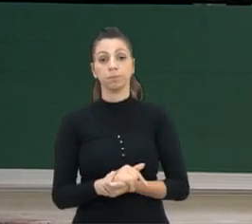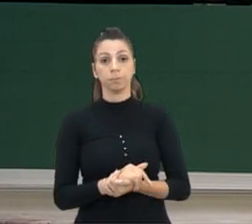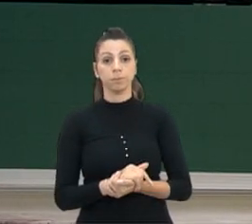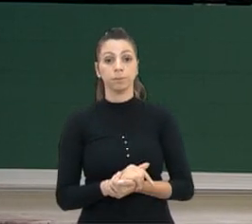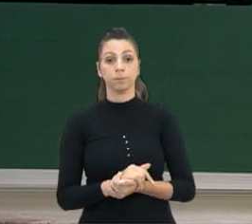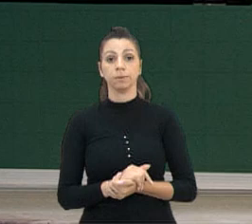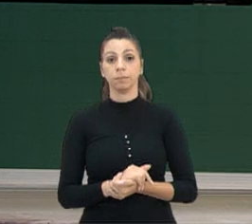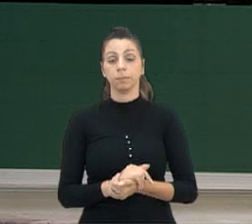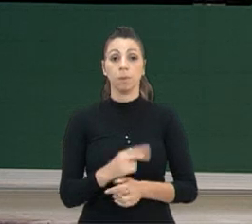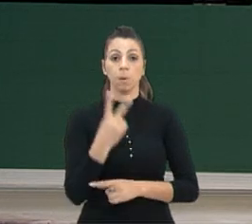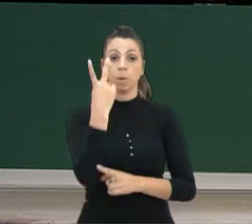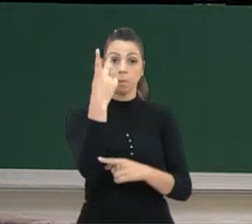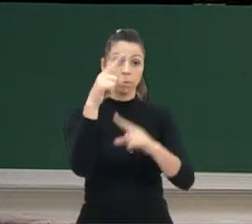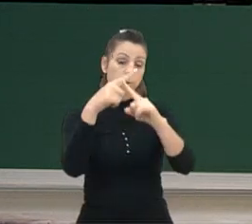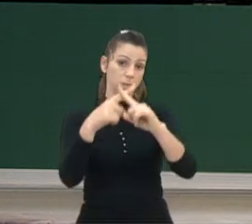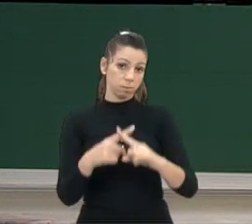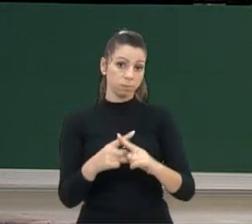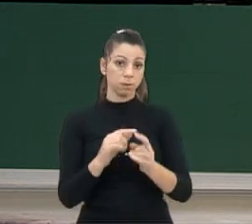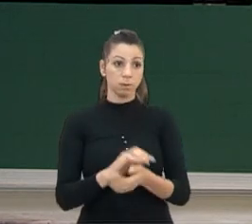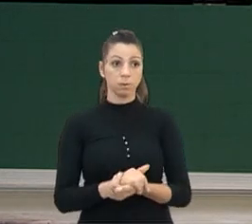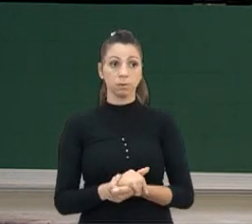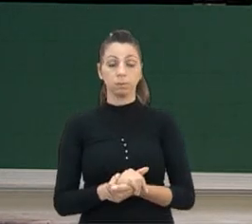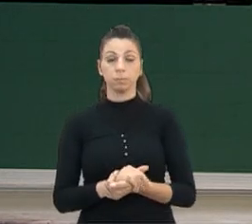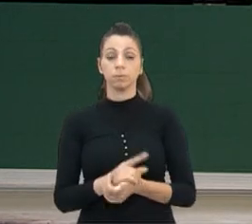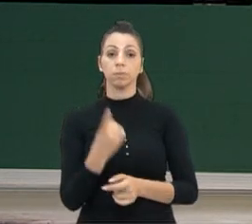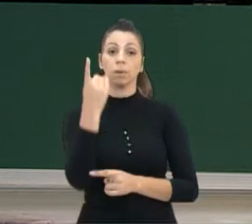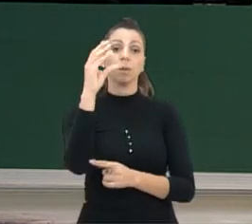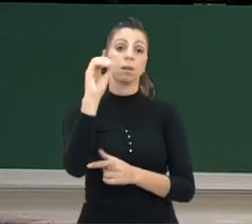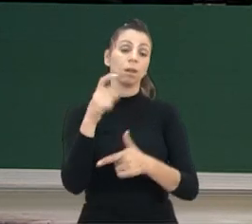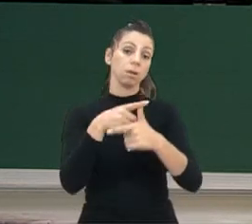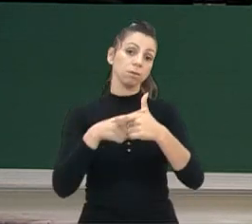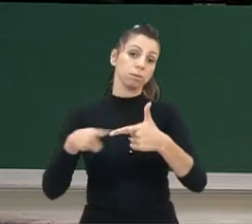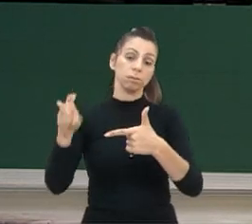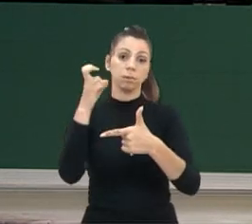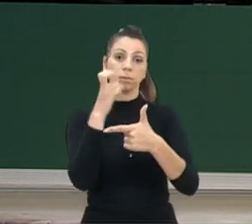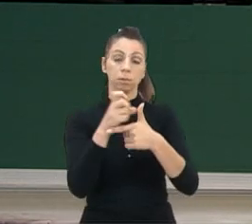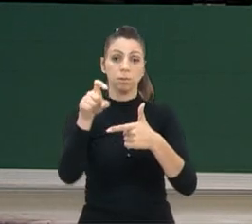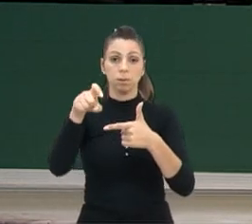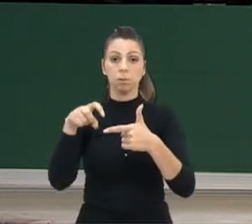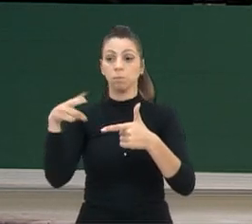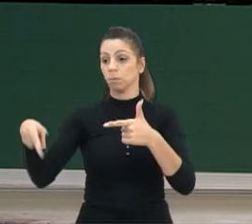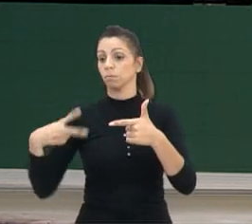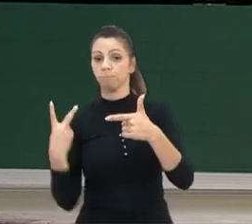Ele cabe duas vezes. Então, 10x dividido por 5x, 2.